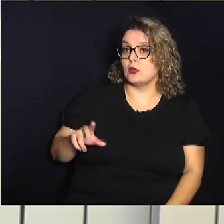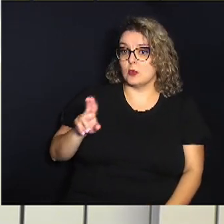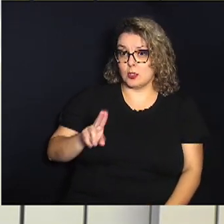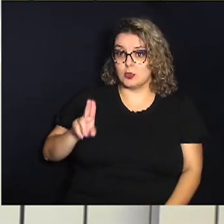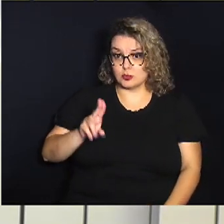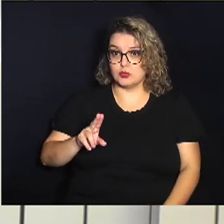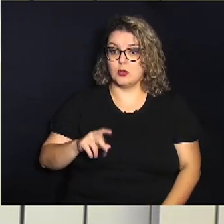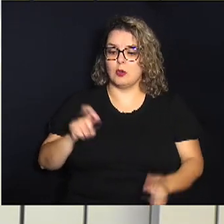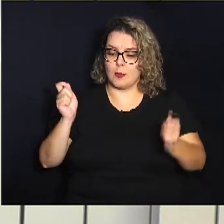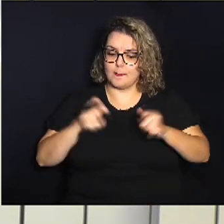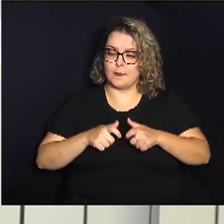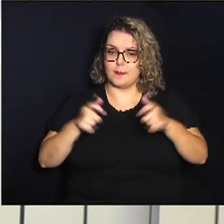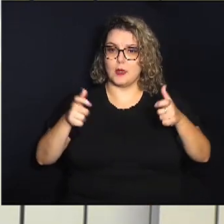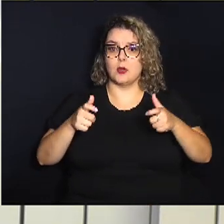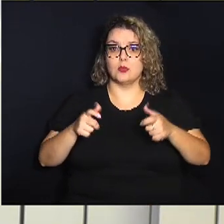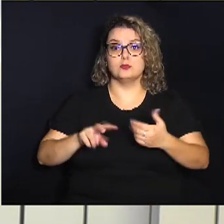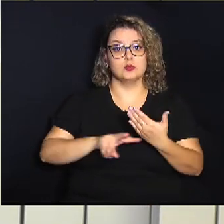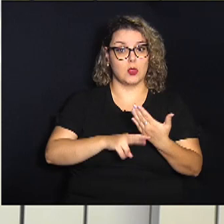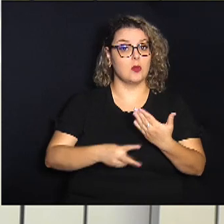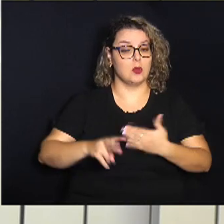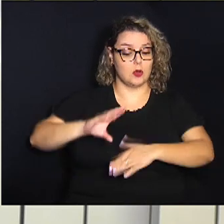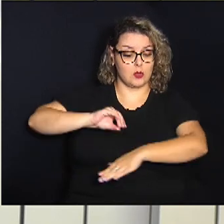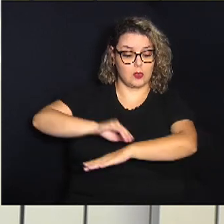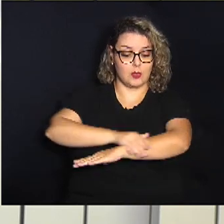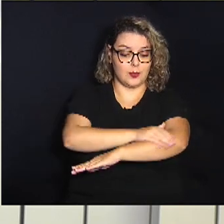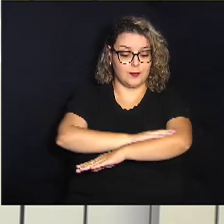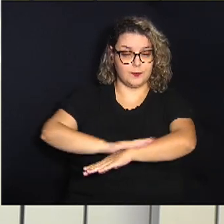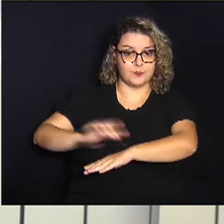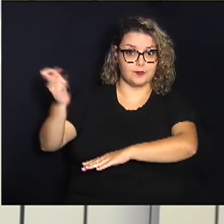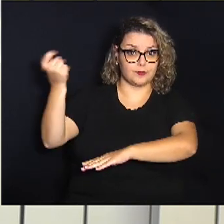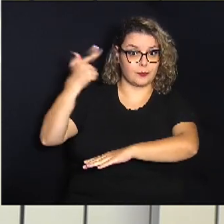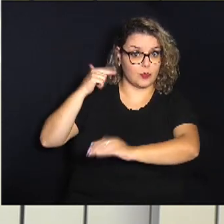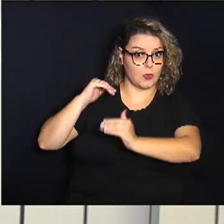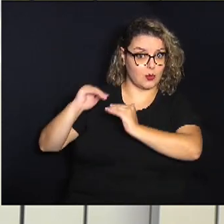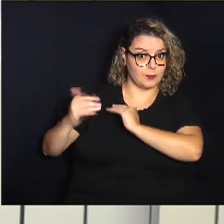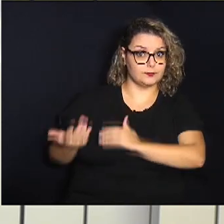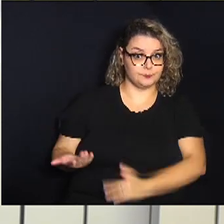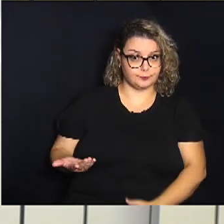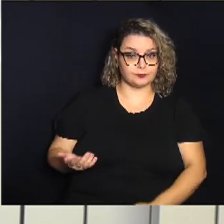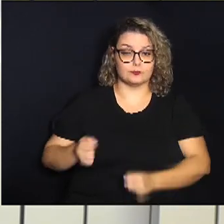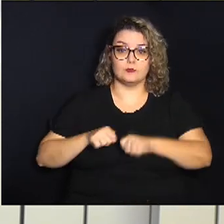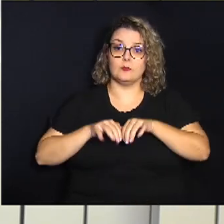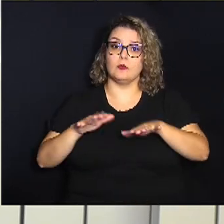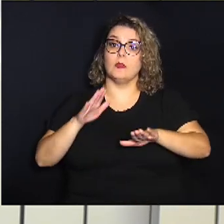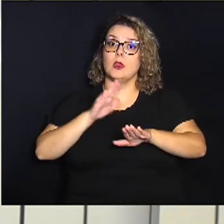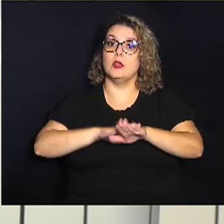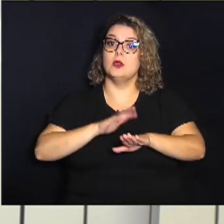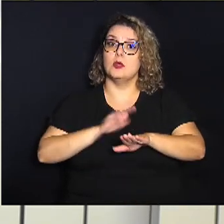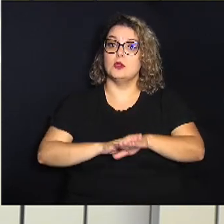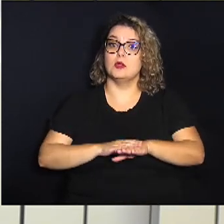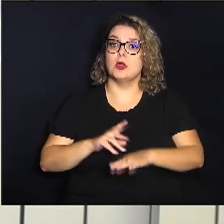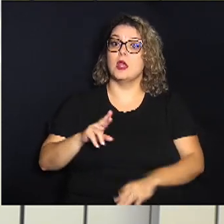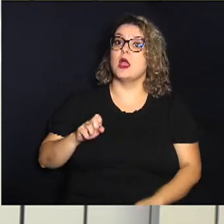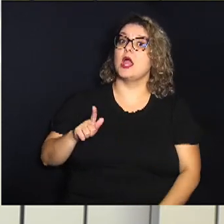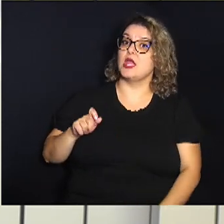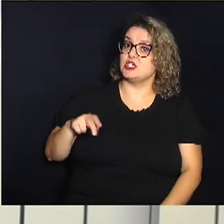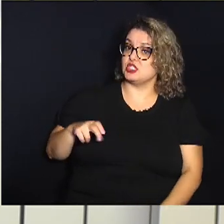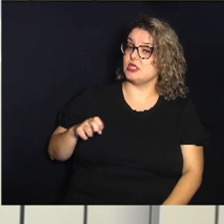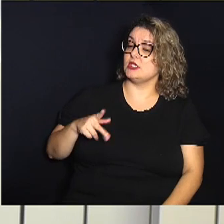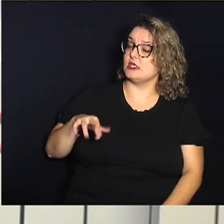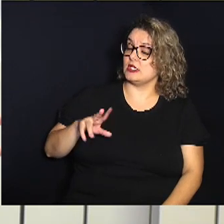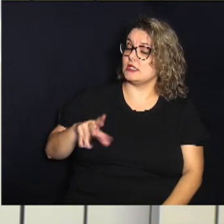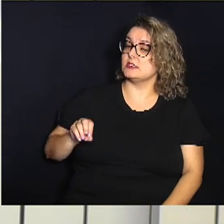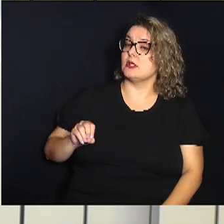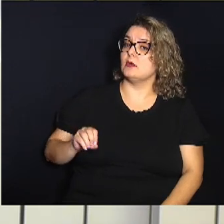potencializar os efeitos do protetor solar e ainda ampliar as funções de regeneração da pele.